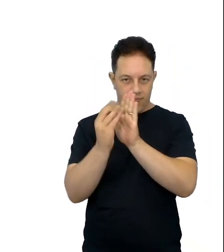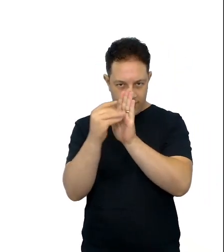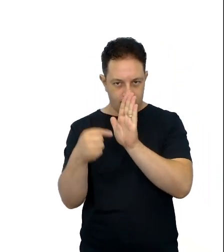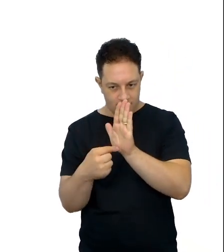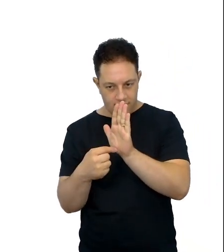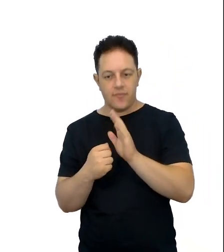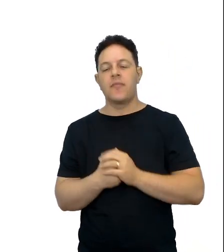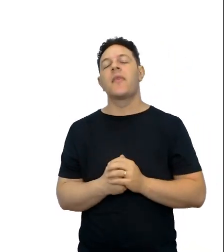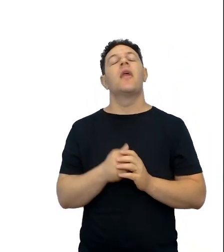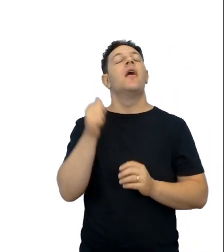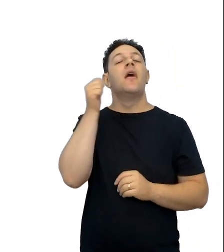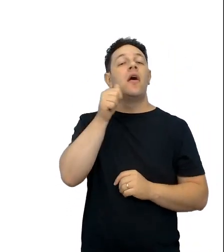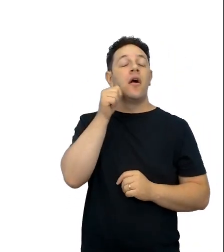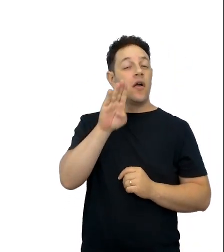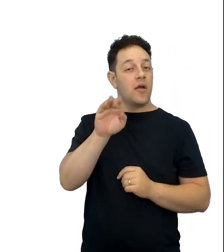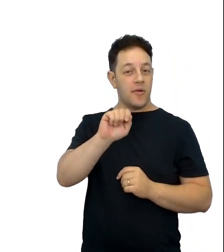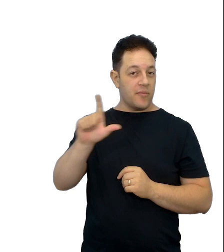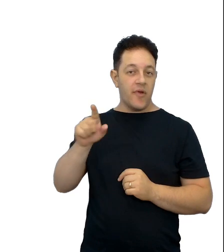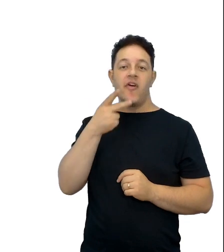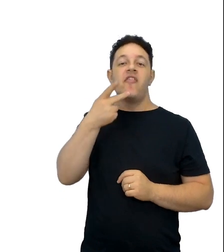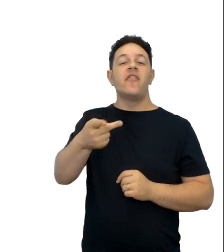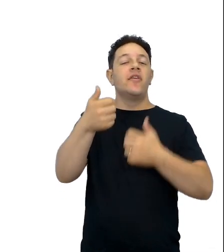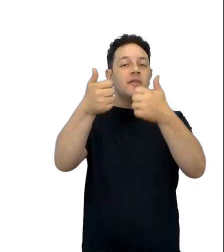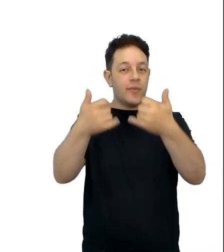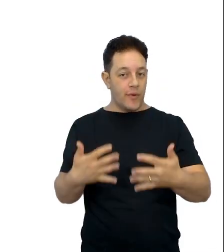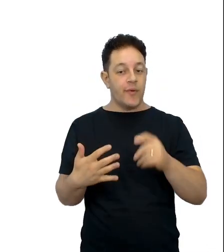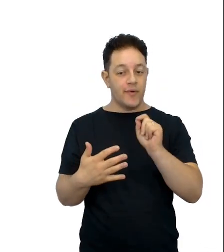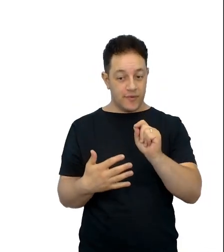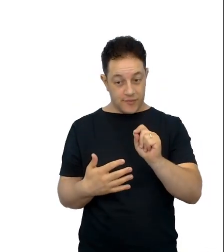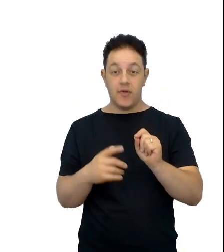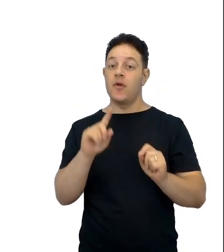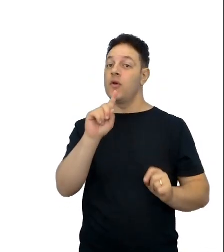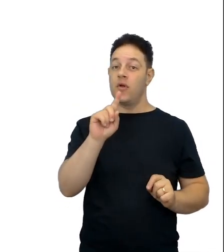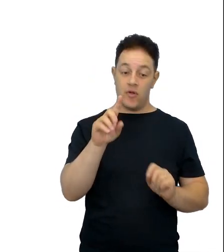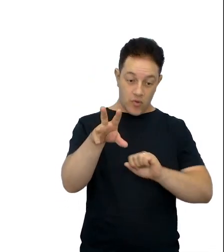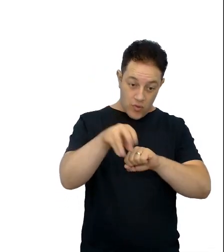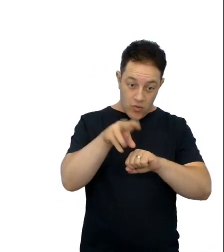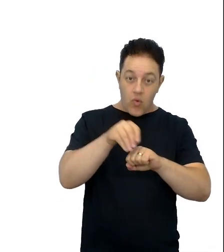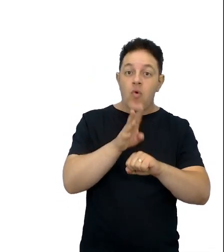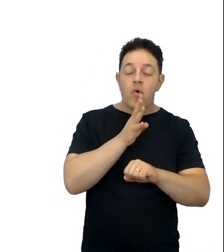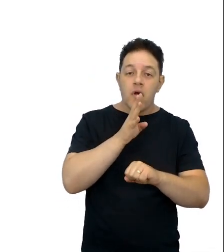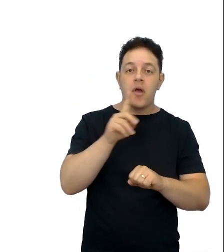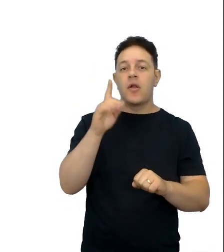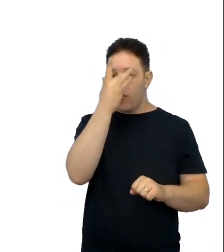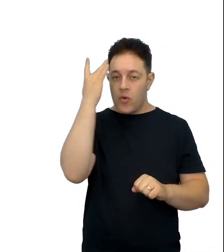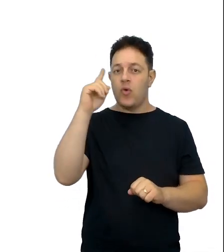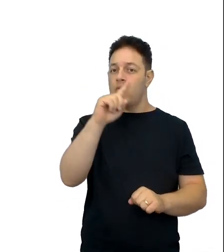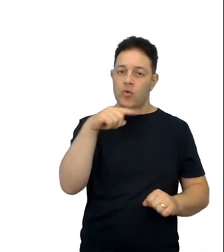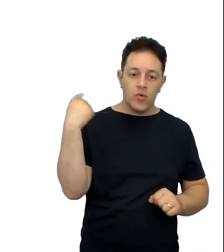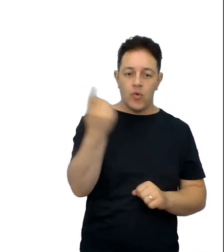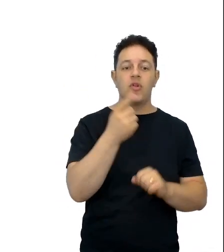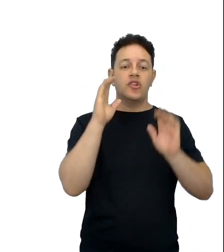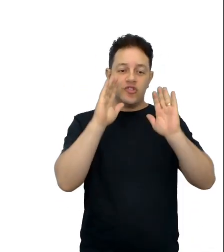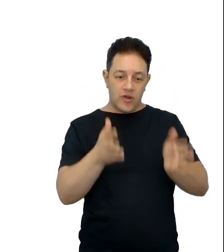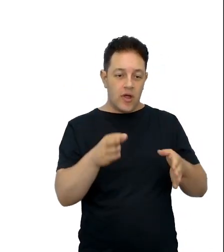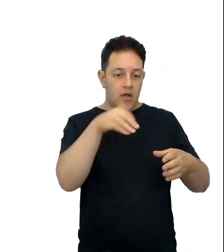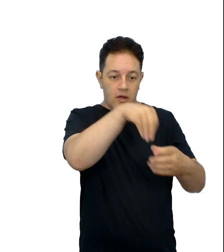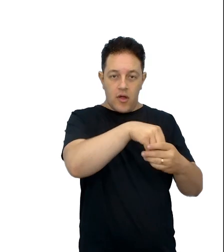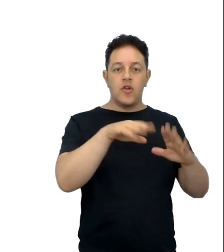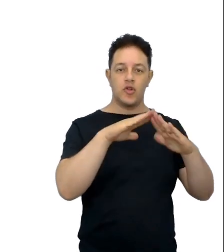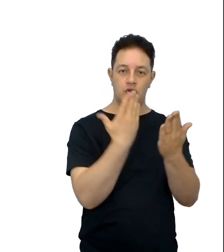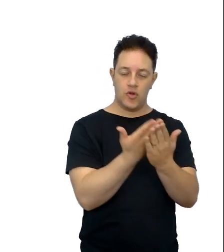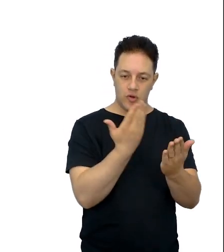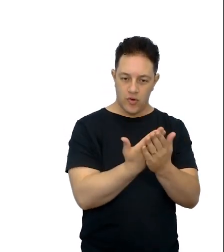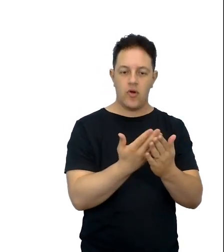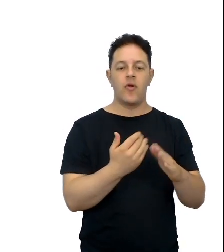né? Então, ela diz que aquele conhecimento que todas as pessoas que passaram por um banco da escola têm. Um